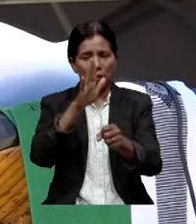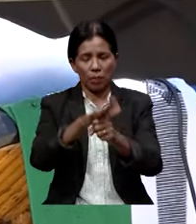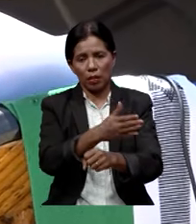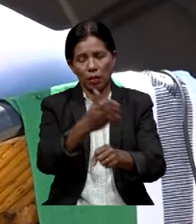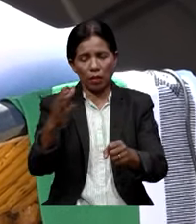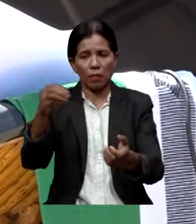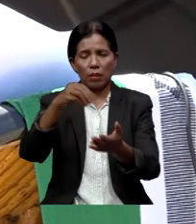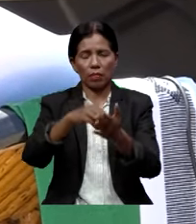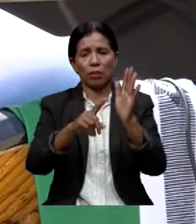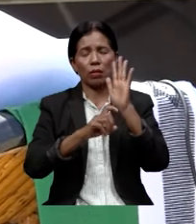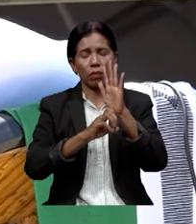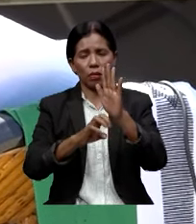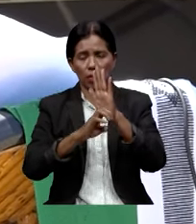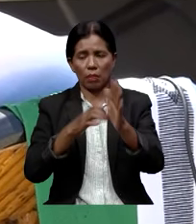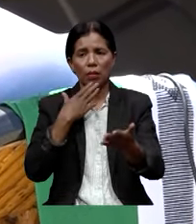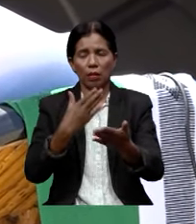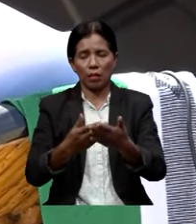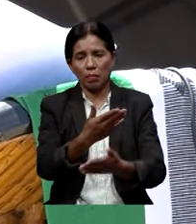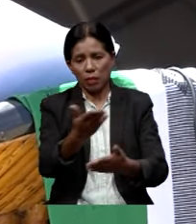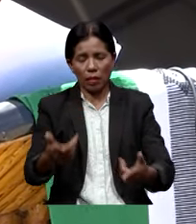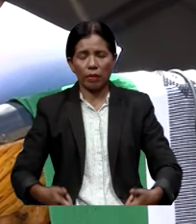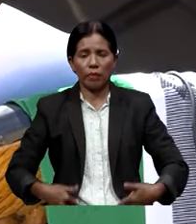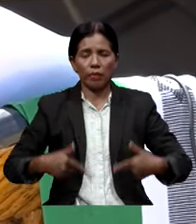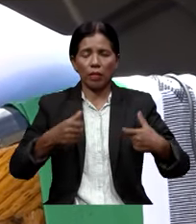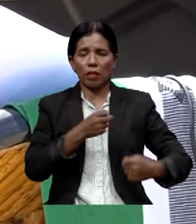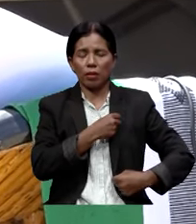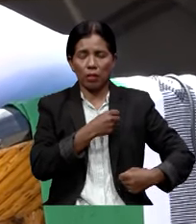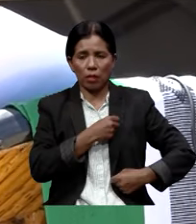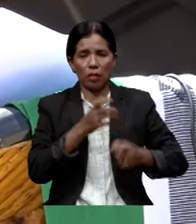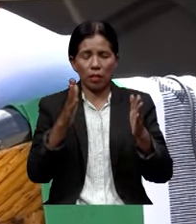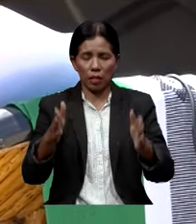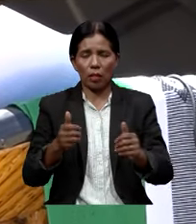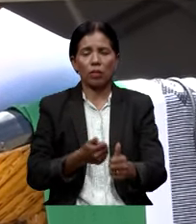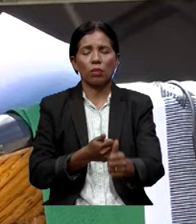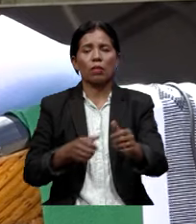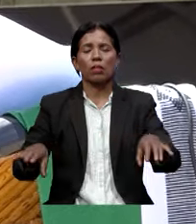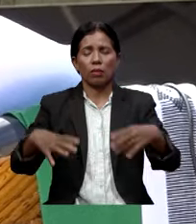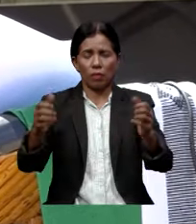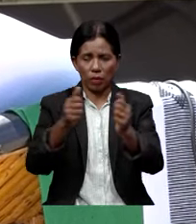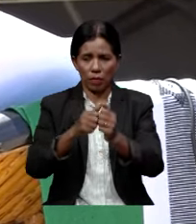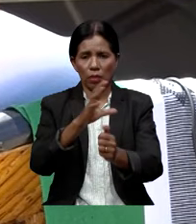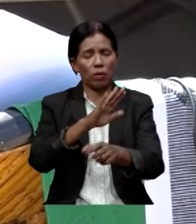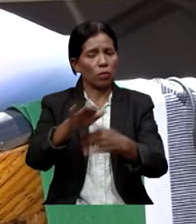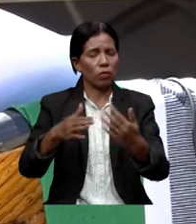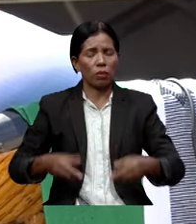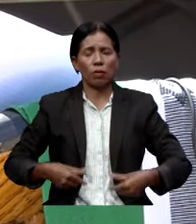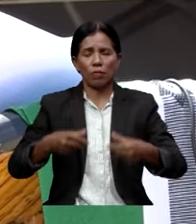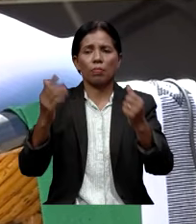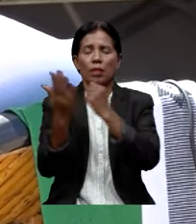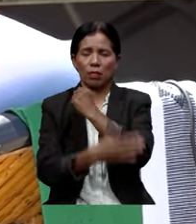constitui exemplo máximo e a vida militar pode norteia sentido dever. Serviço no dedicação total, ba